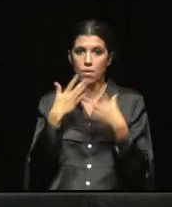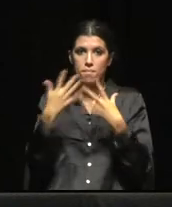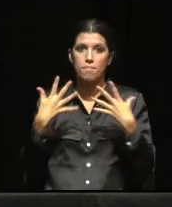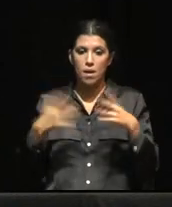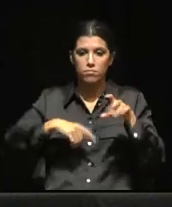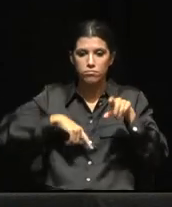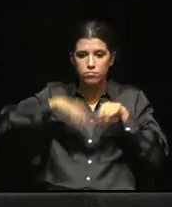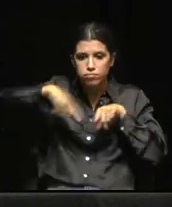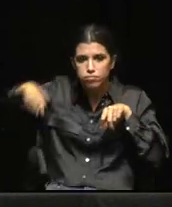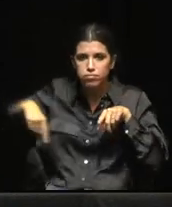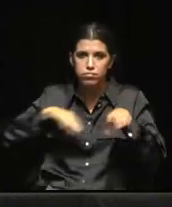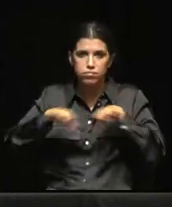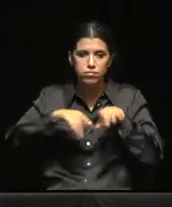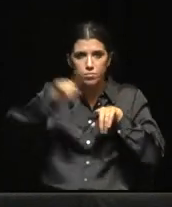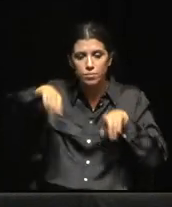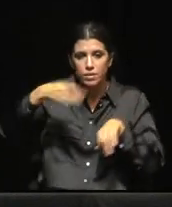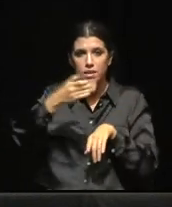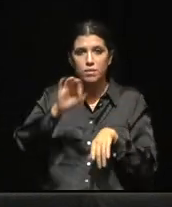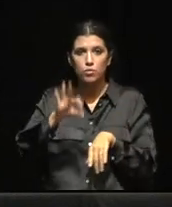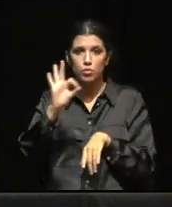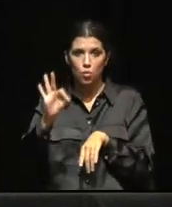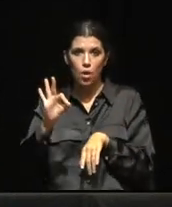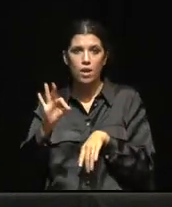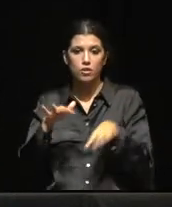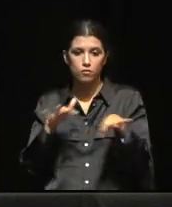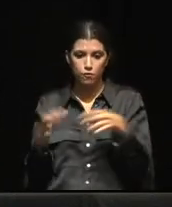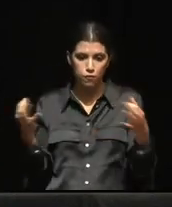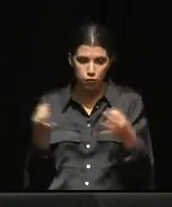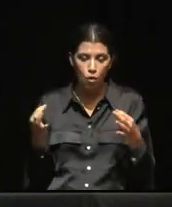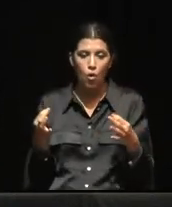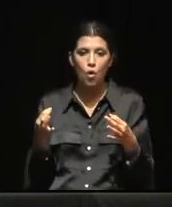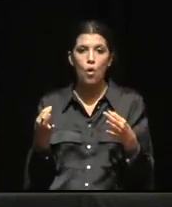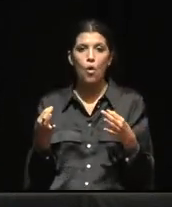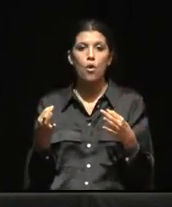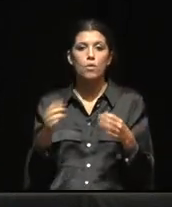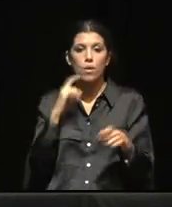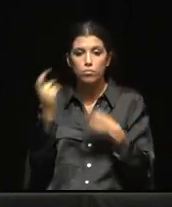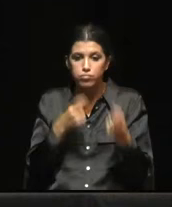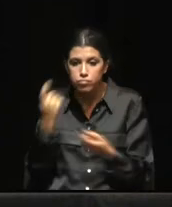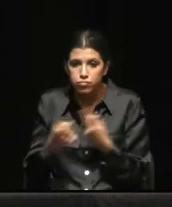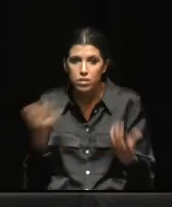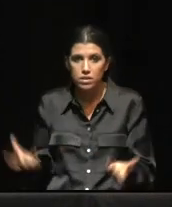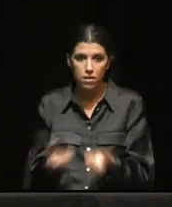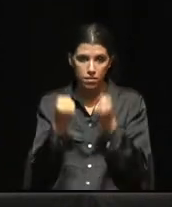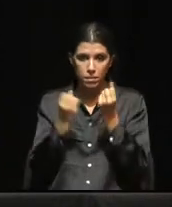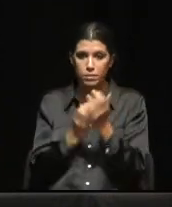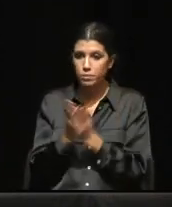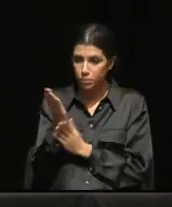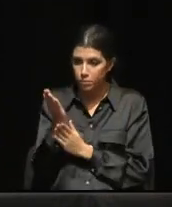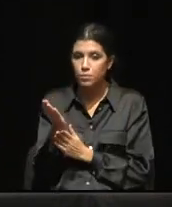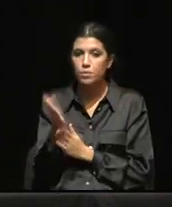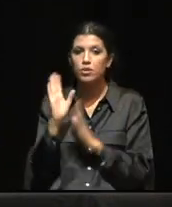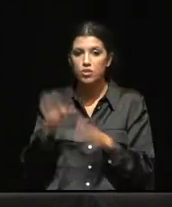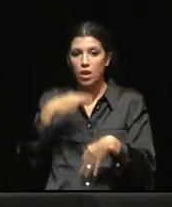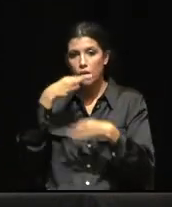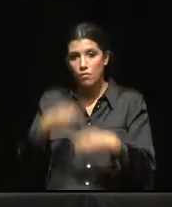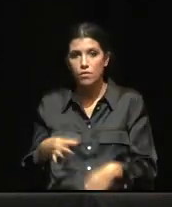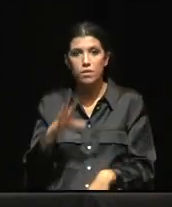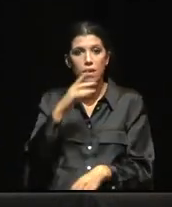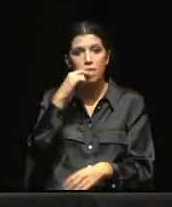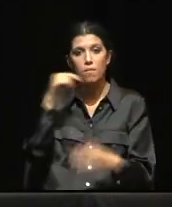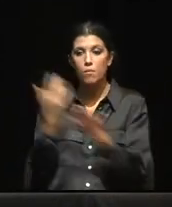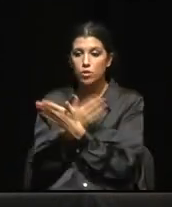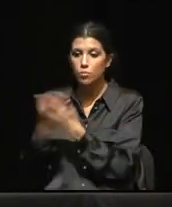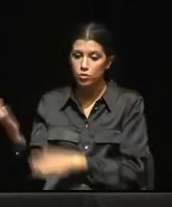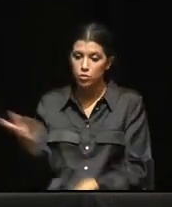sismo de intensidade 7.4 da escala de Richard ainda com as operações de busca e salvamento em curso estão já confirmadas 13